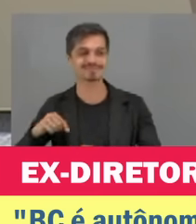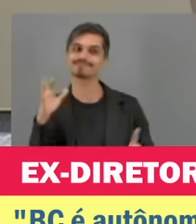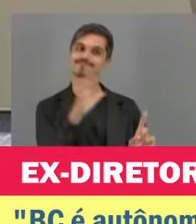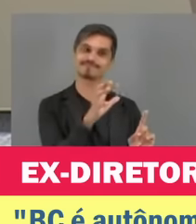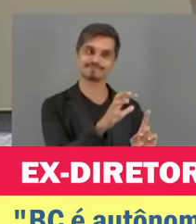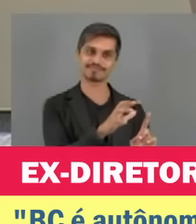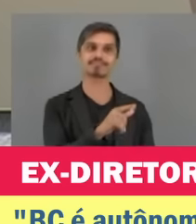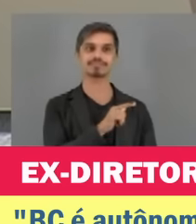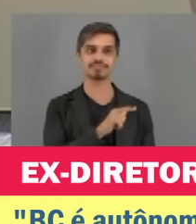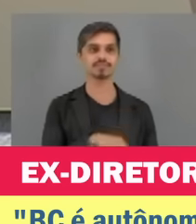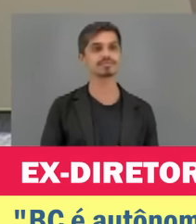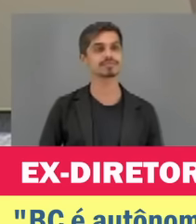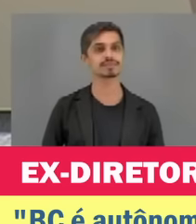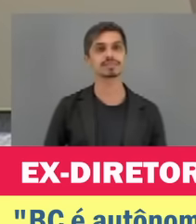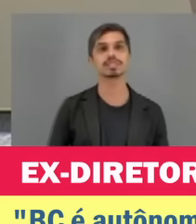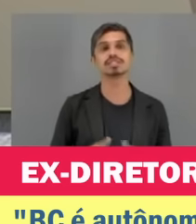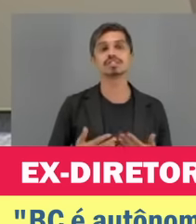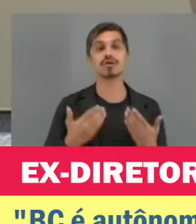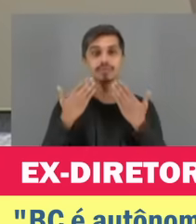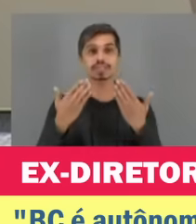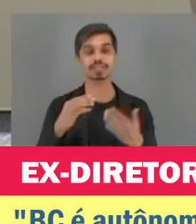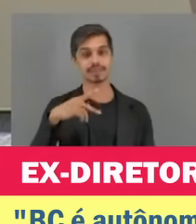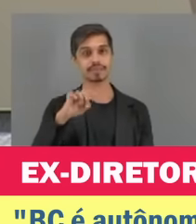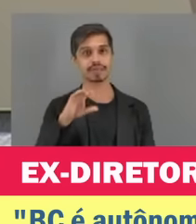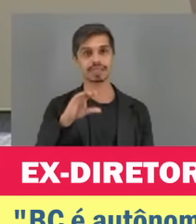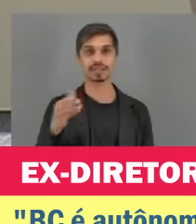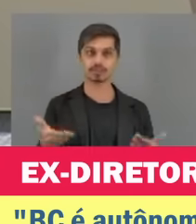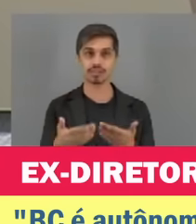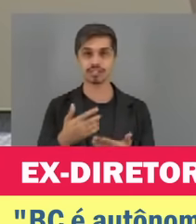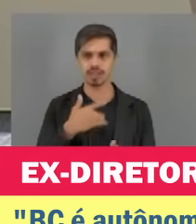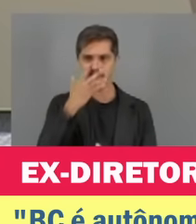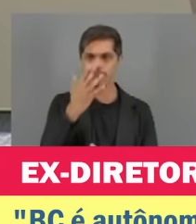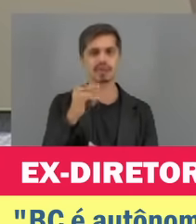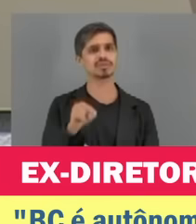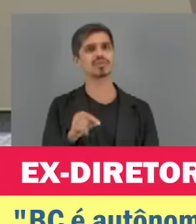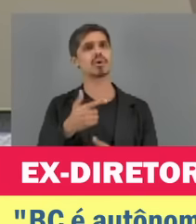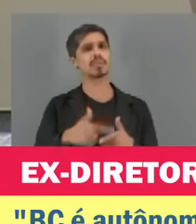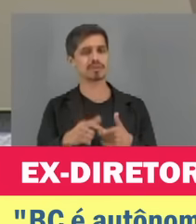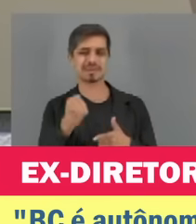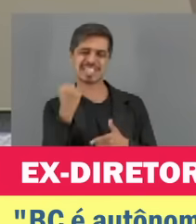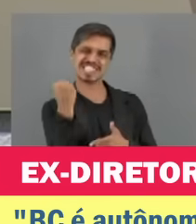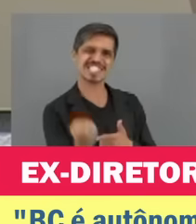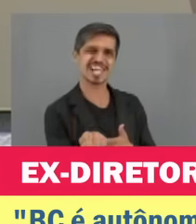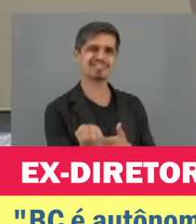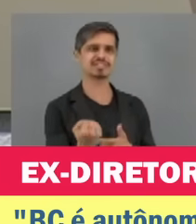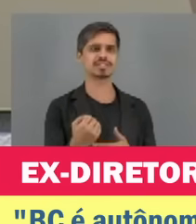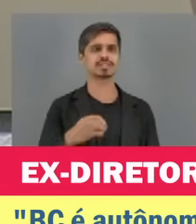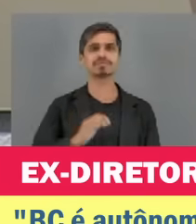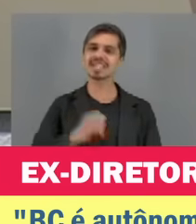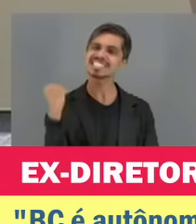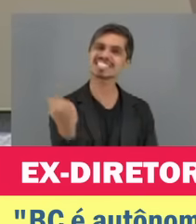Nesse contexto, senador, é que surge a PEC que está em discussão agora, né? Agravando, ao meu entender, os problemas que já existem na situação atual.